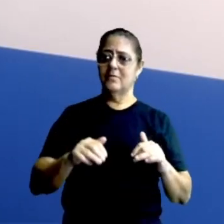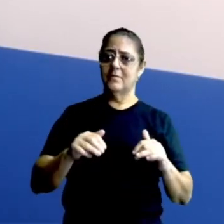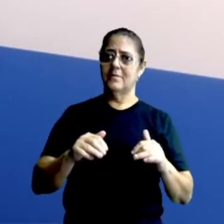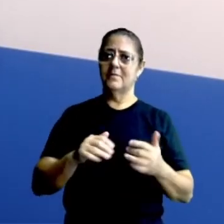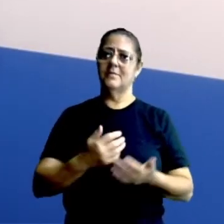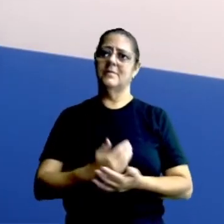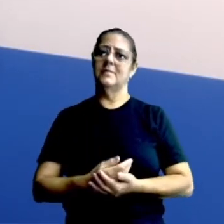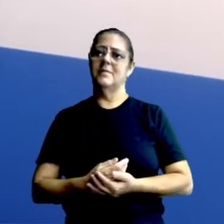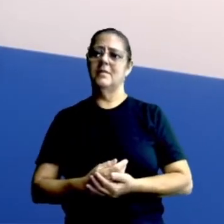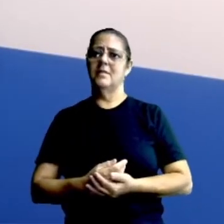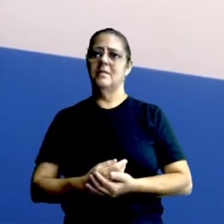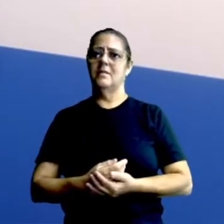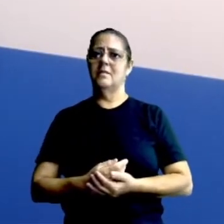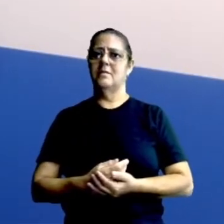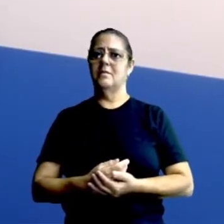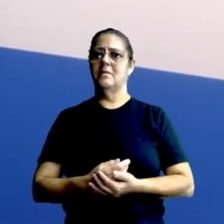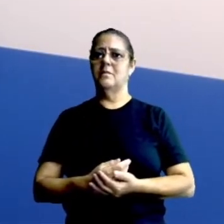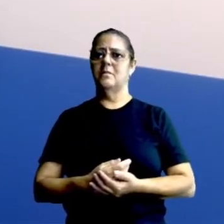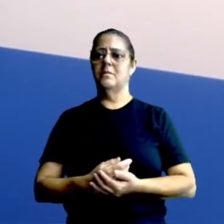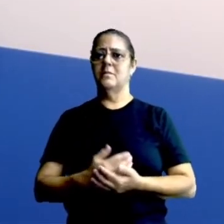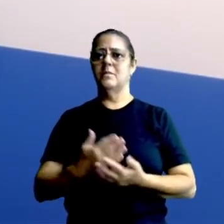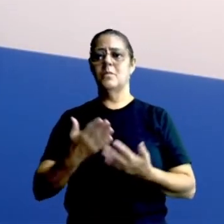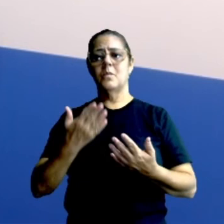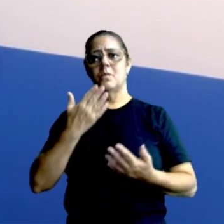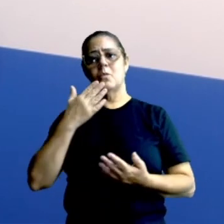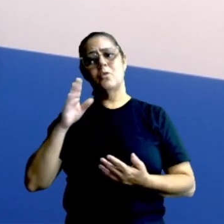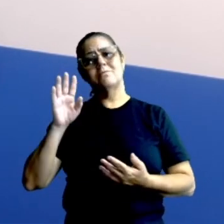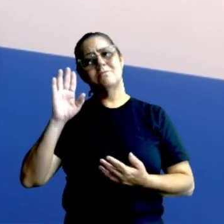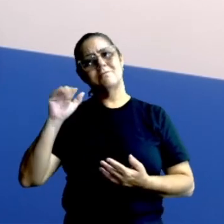língua inglesa, deixando para vocês o meu